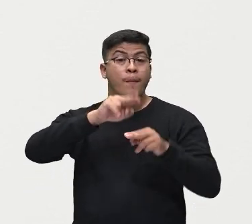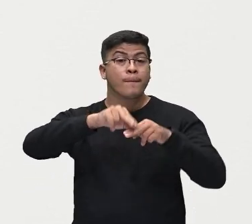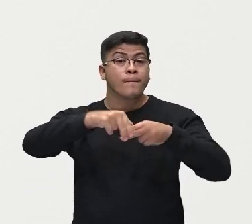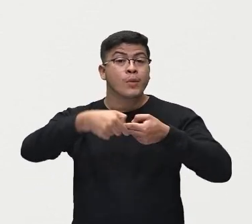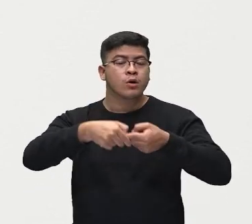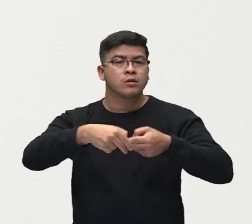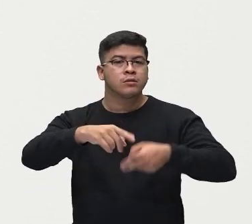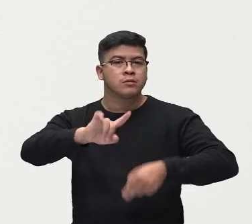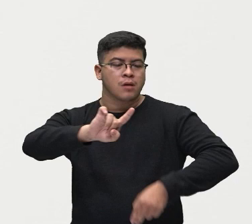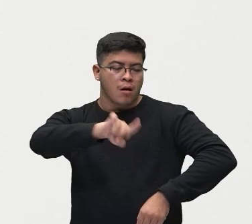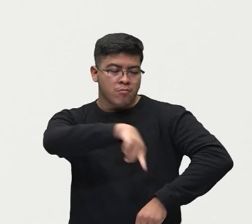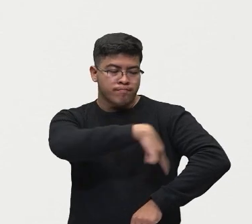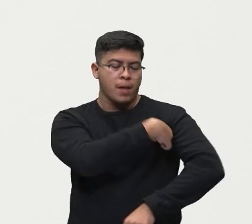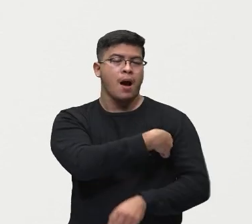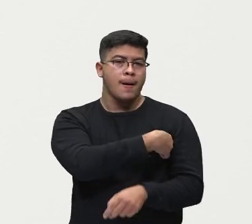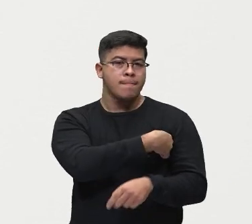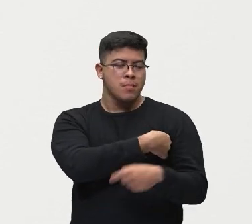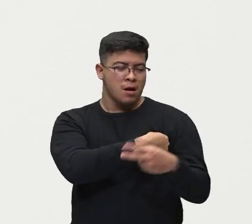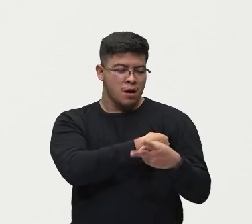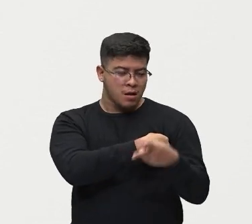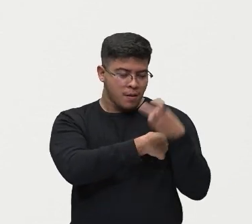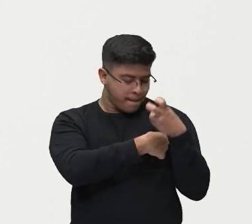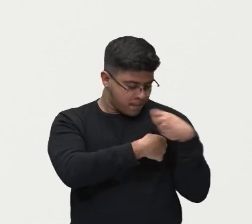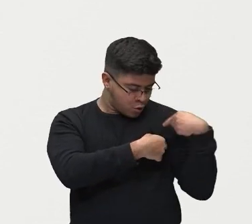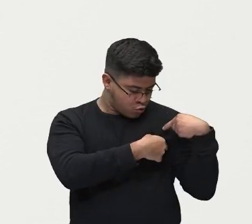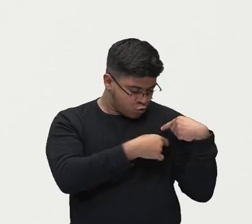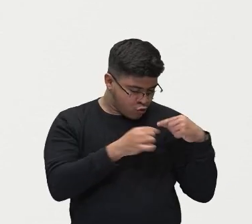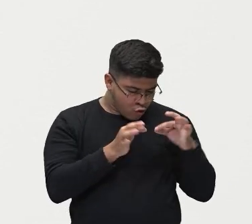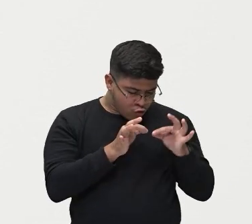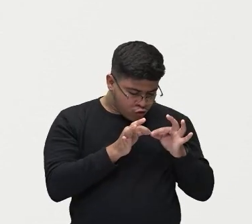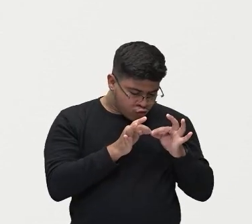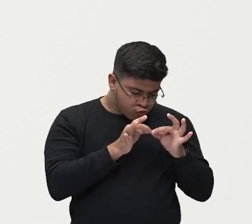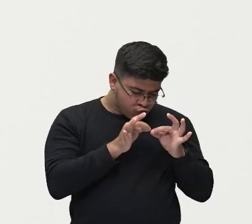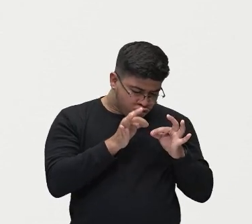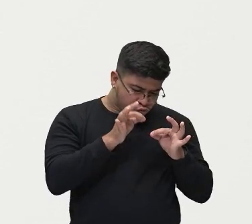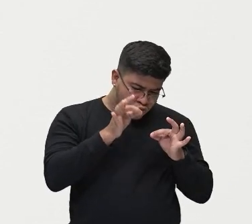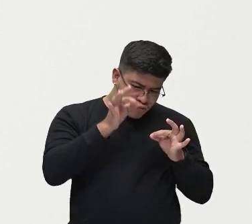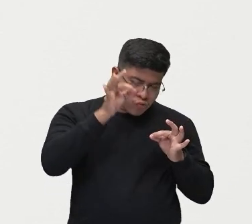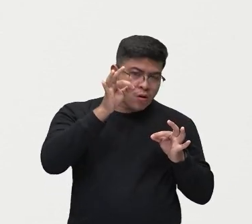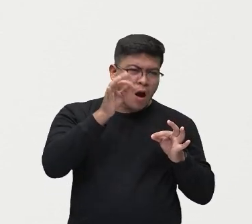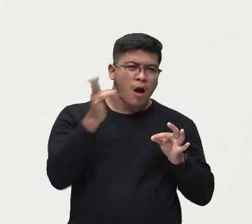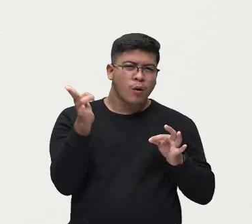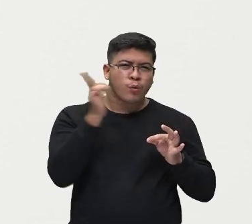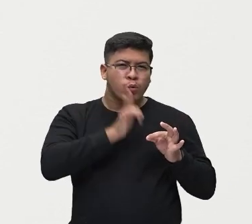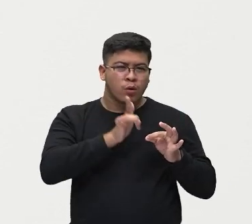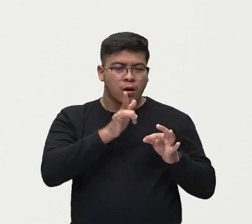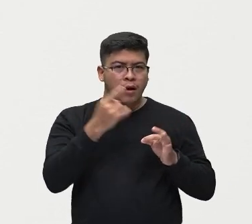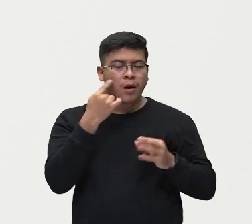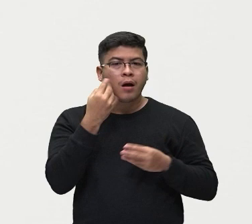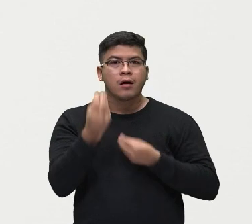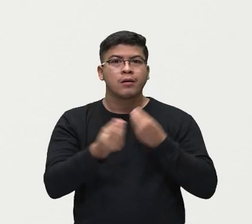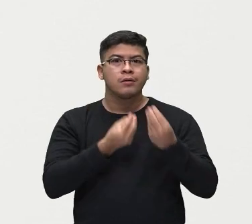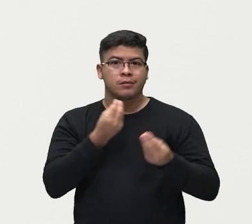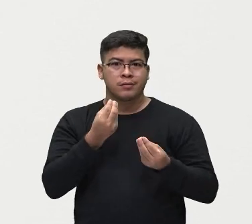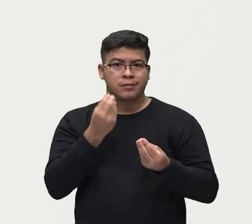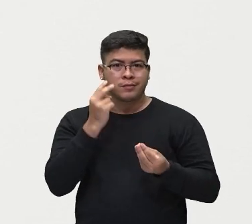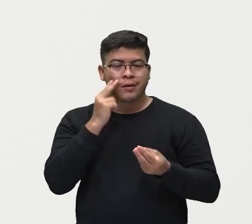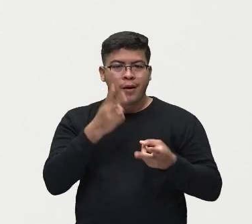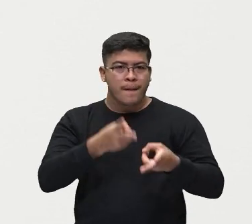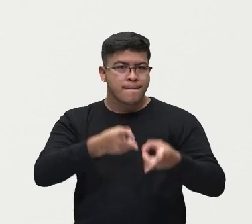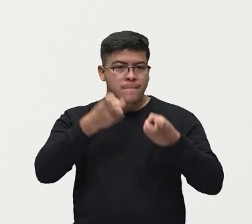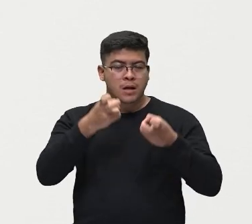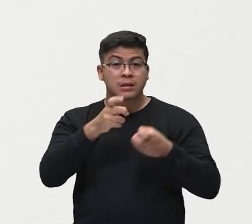já viu ou assistiu, ou até já aconteceu com você, de estar com